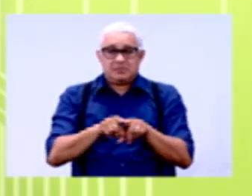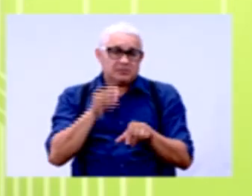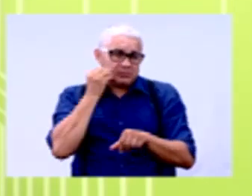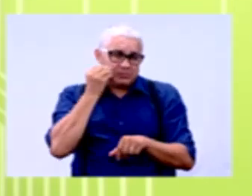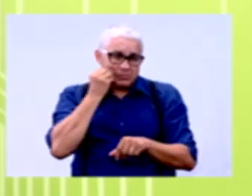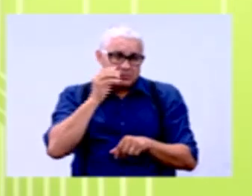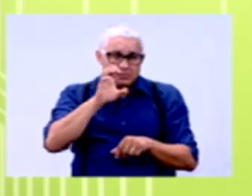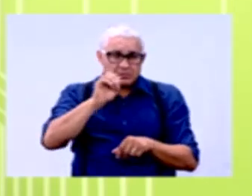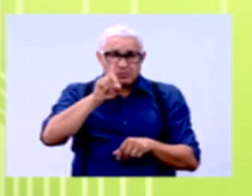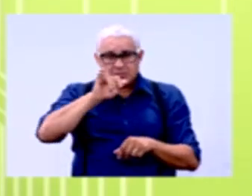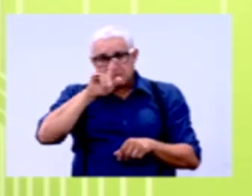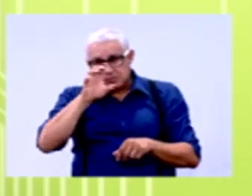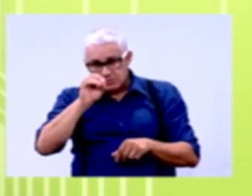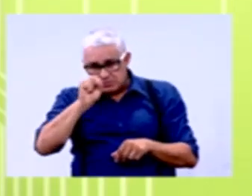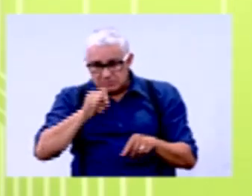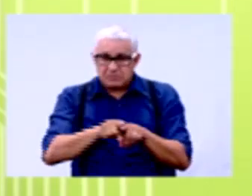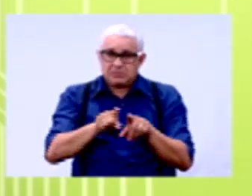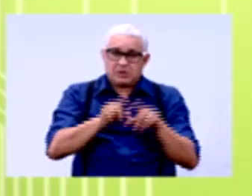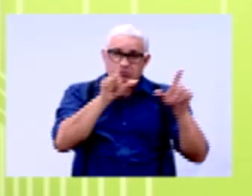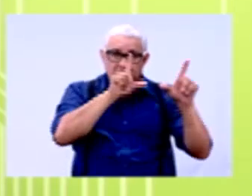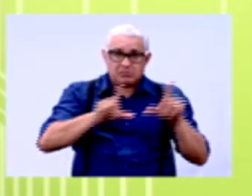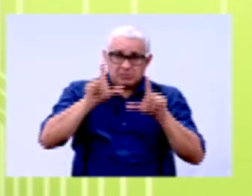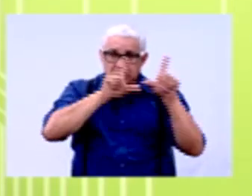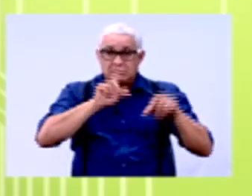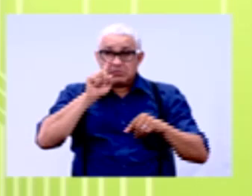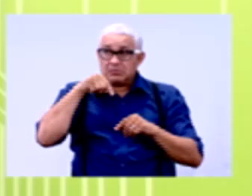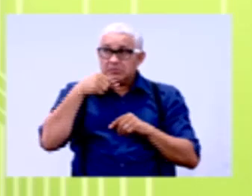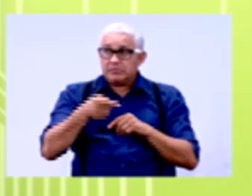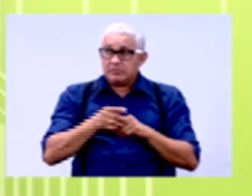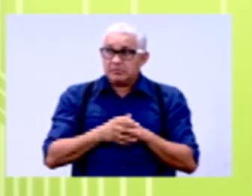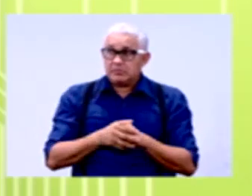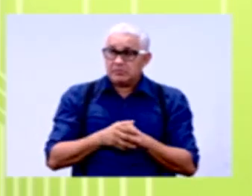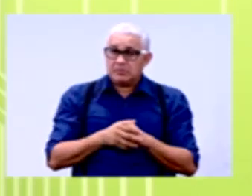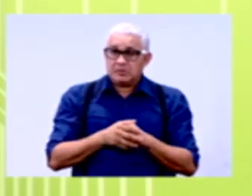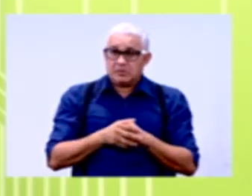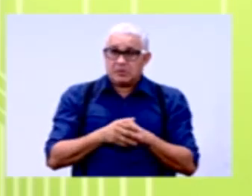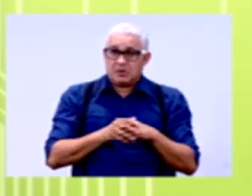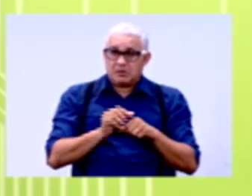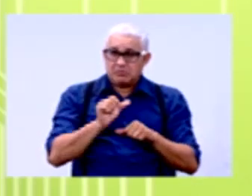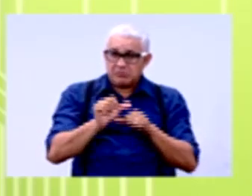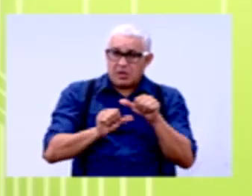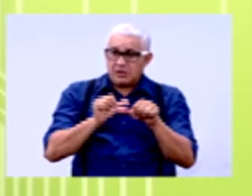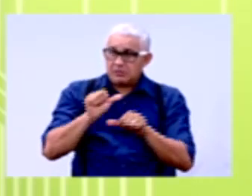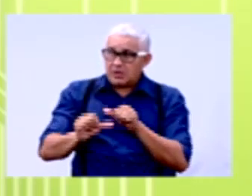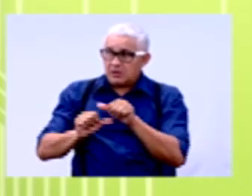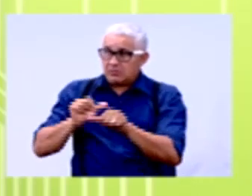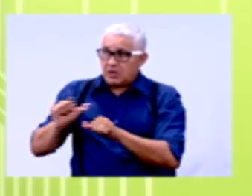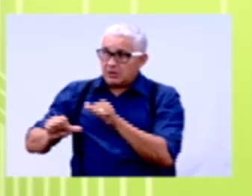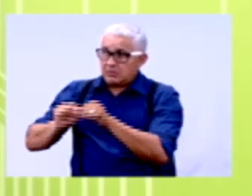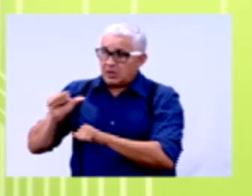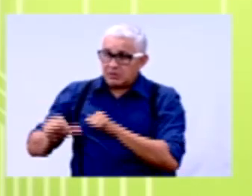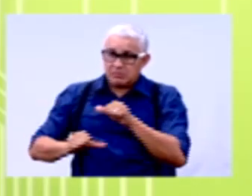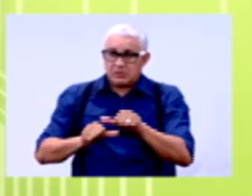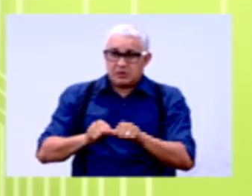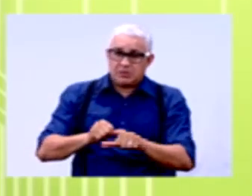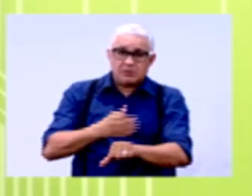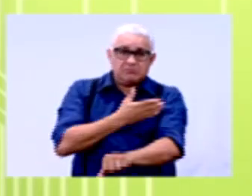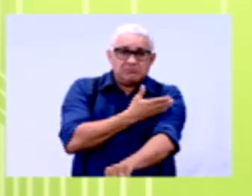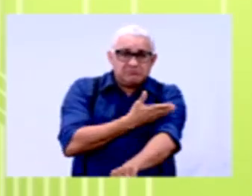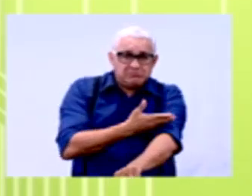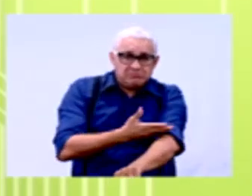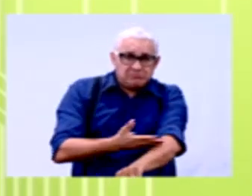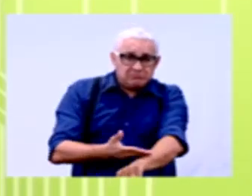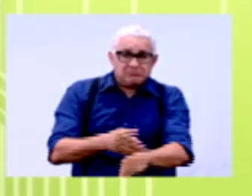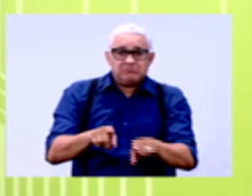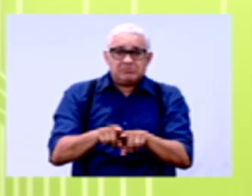de acordo com o que está no slide, né, extraiam e depois vão fazendo as alterações para que vocês se familiarizem,